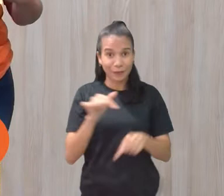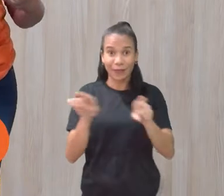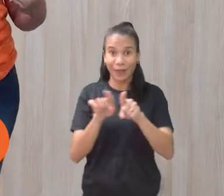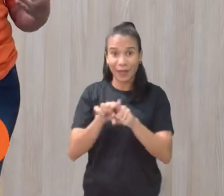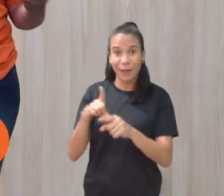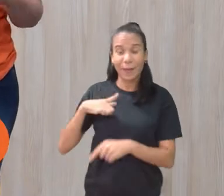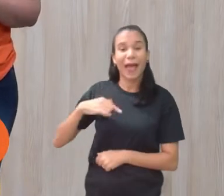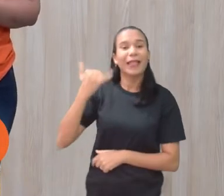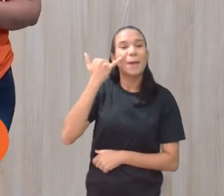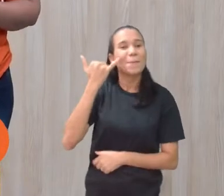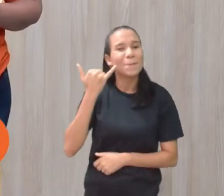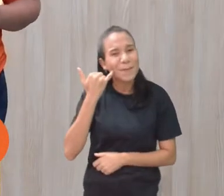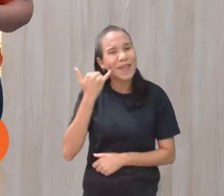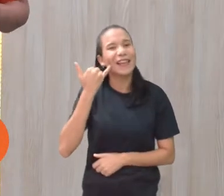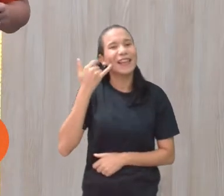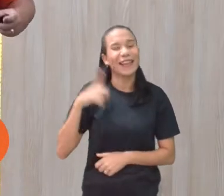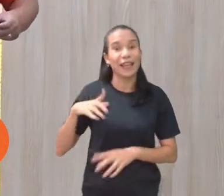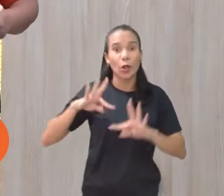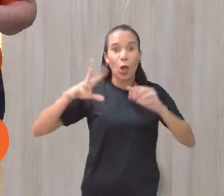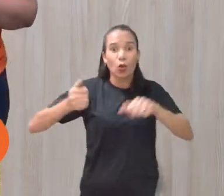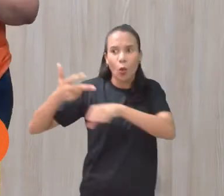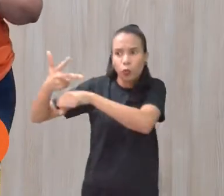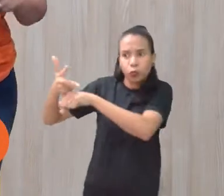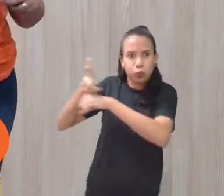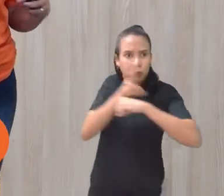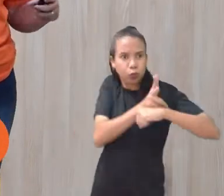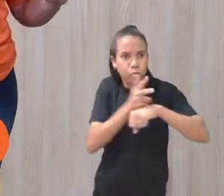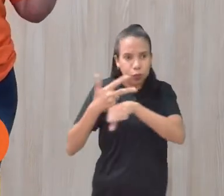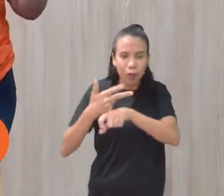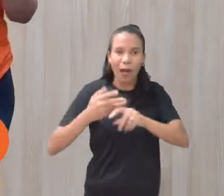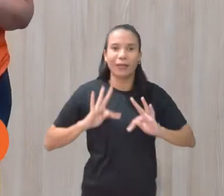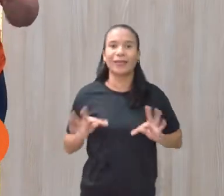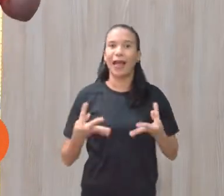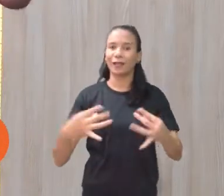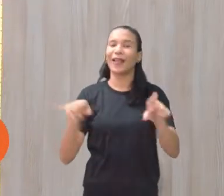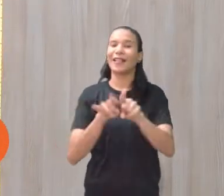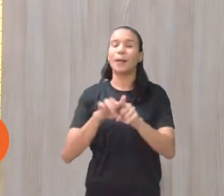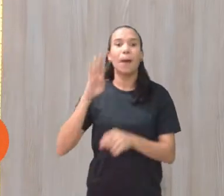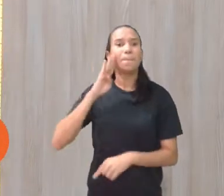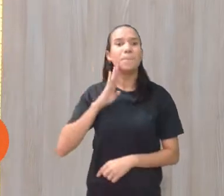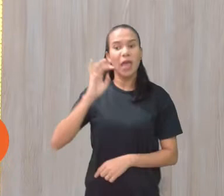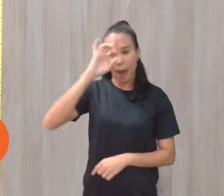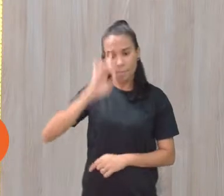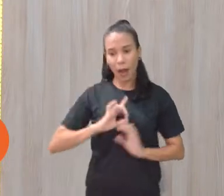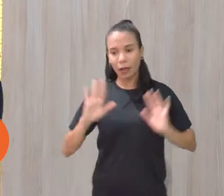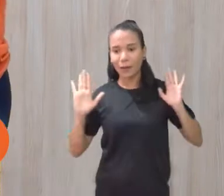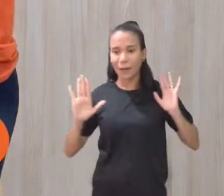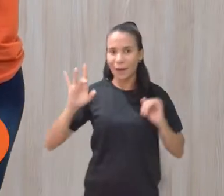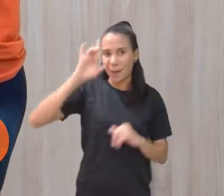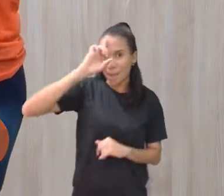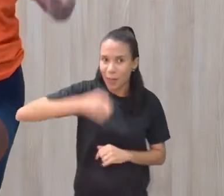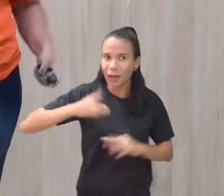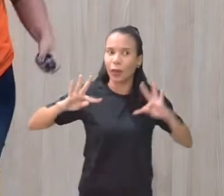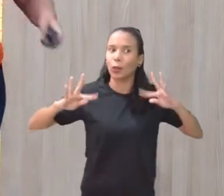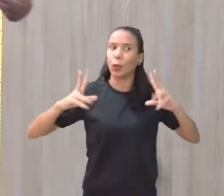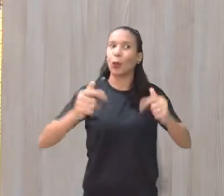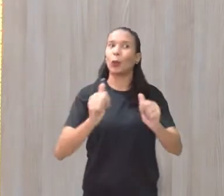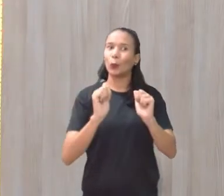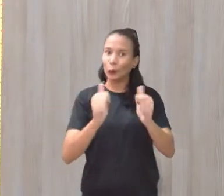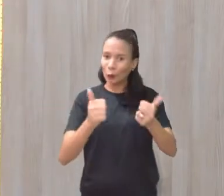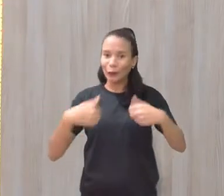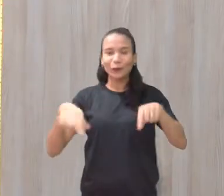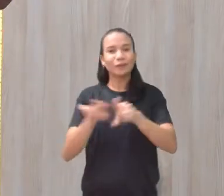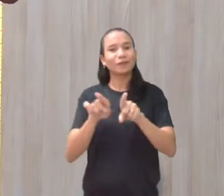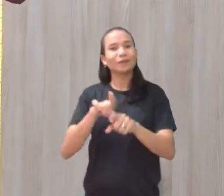com o Billy, que está comandando toda a parte tecnológica. Bia que manda em mim, né? Bia manda em mim. Está